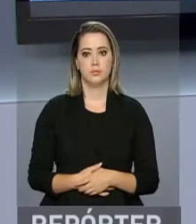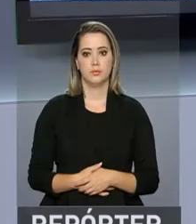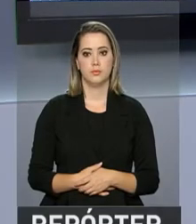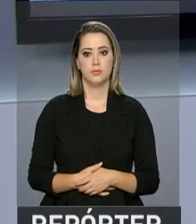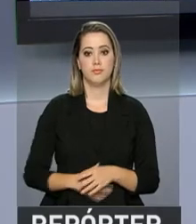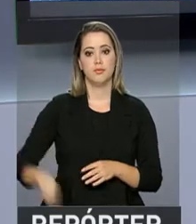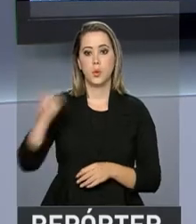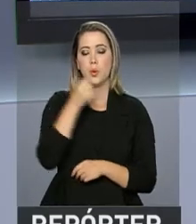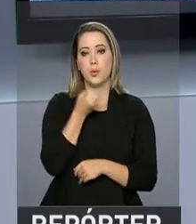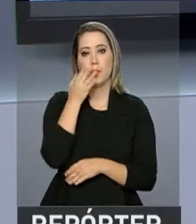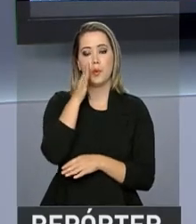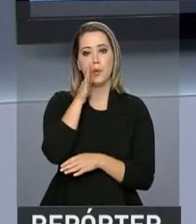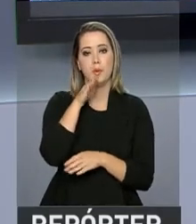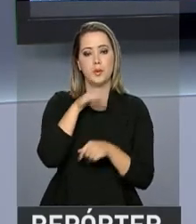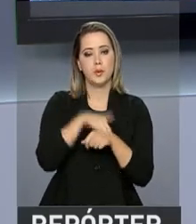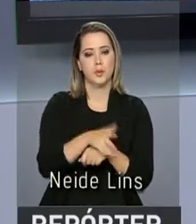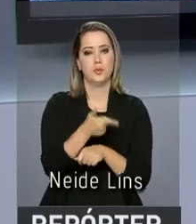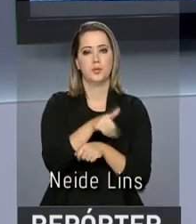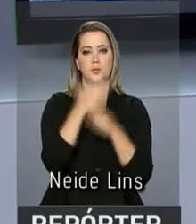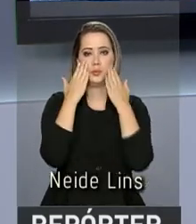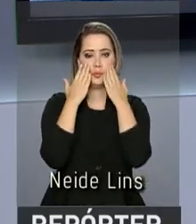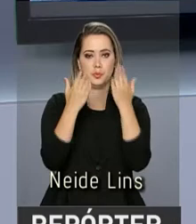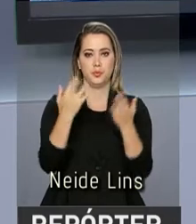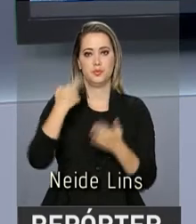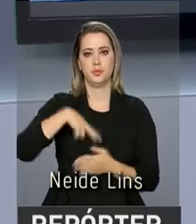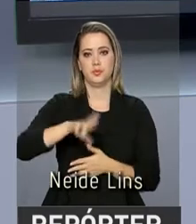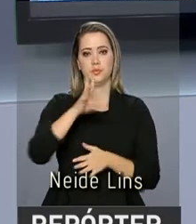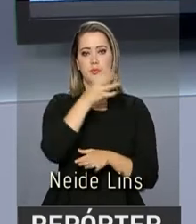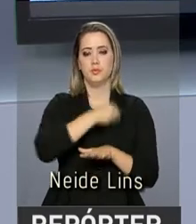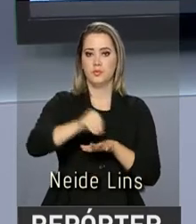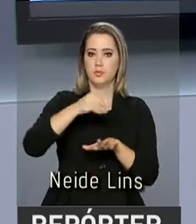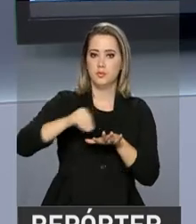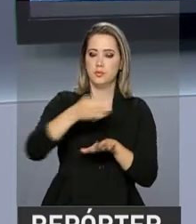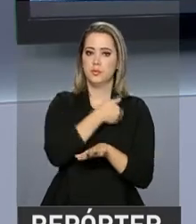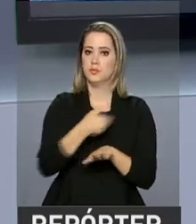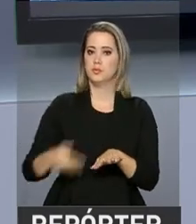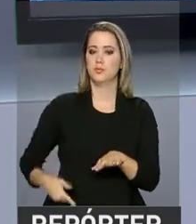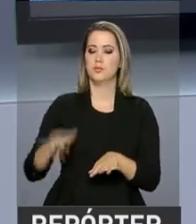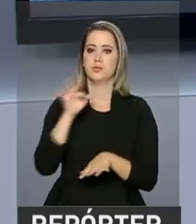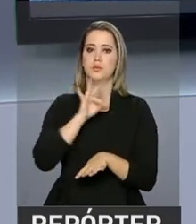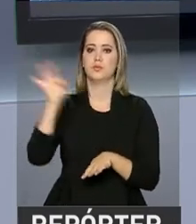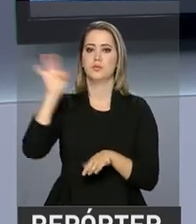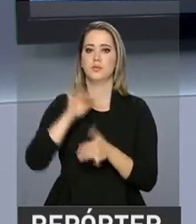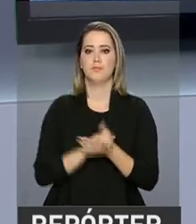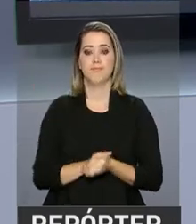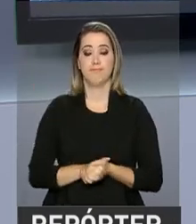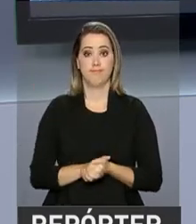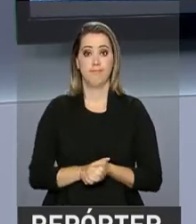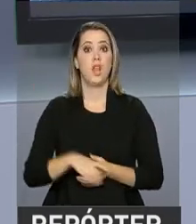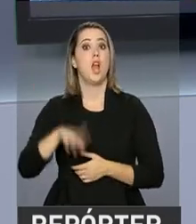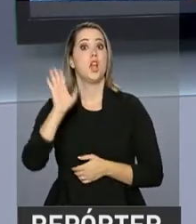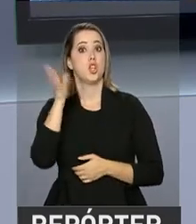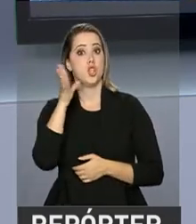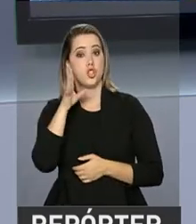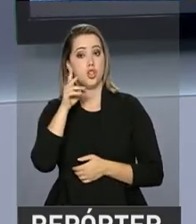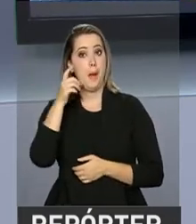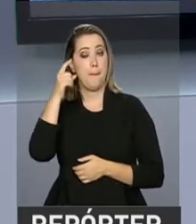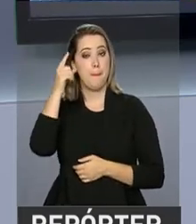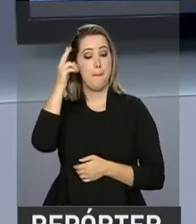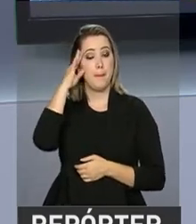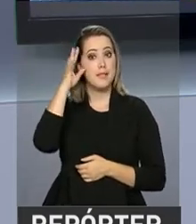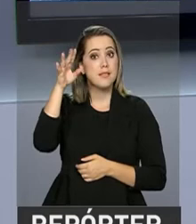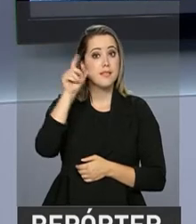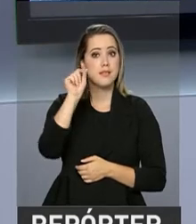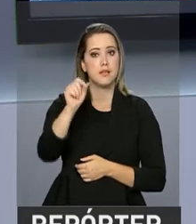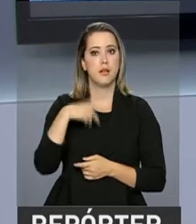Olá, boa noite. No ar, mais uma edição do Repórter NBR com as notícias do governo federal. Já de olho nos Jogos Olímpicos